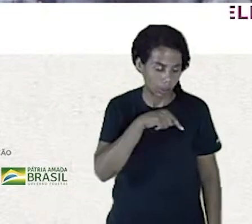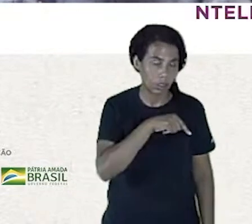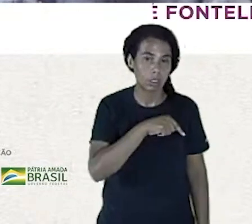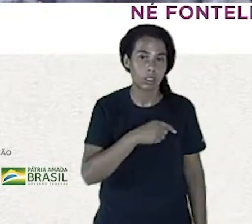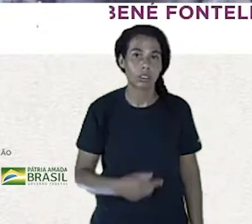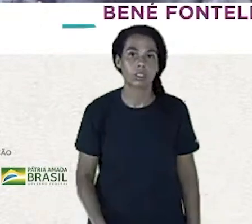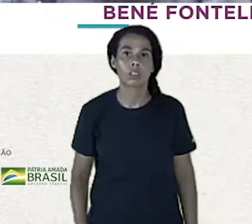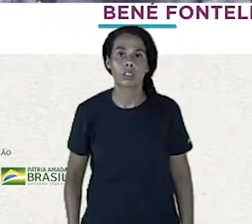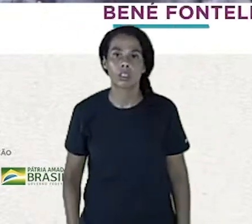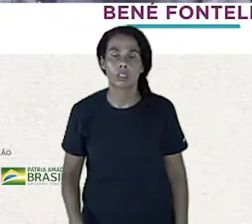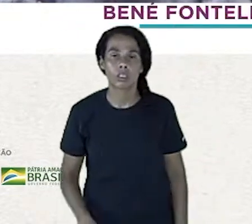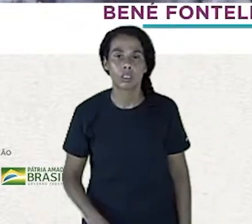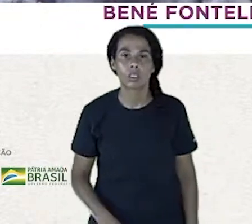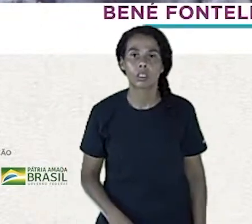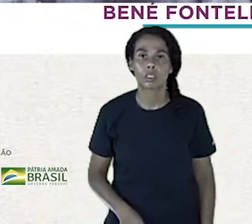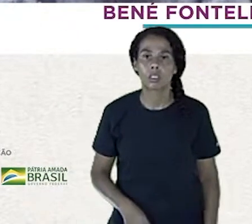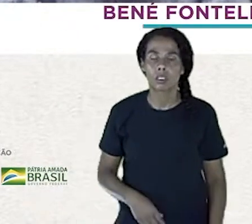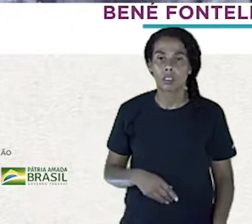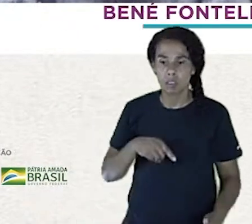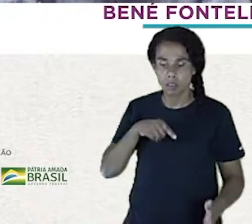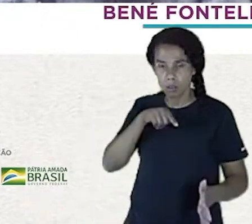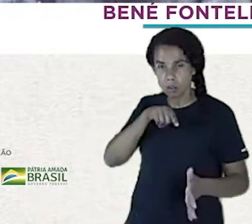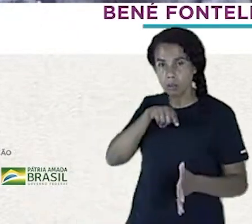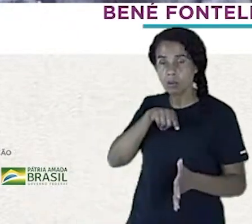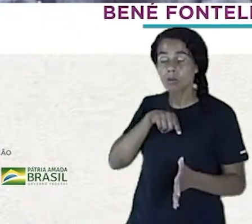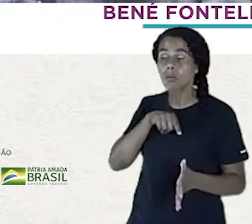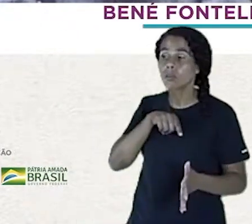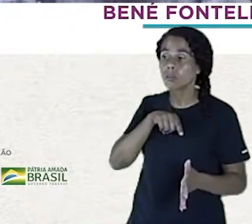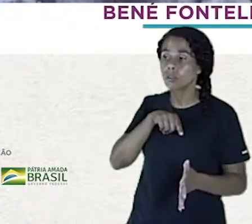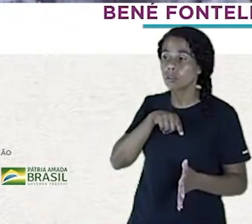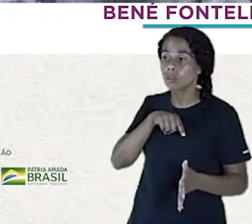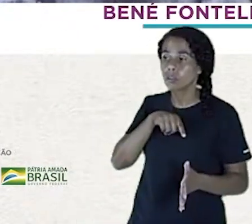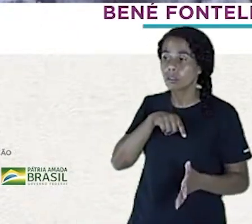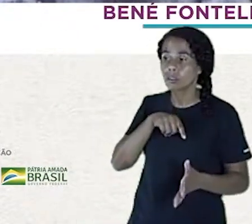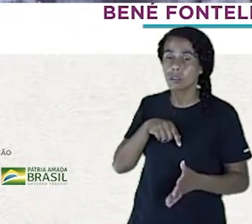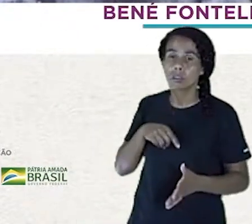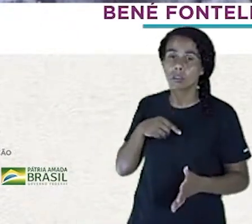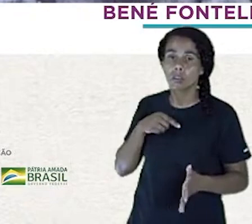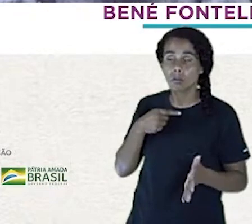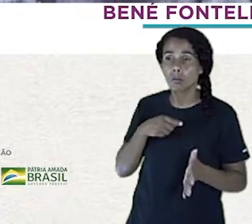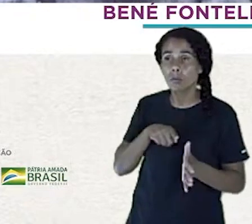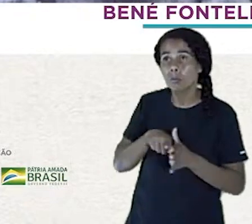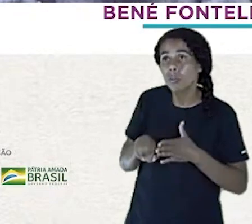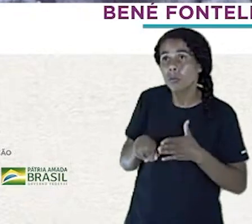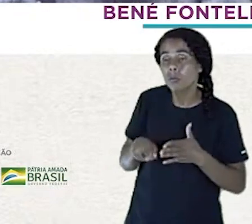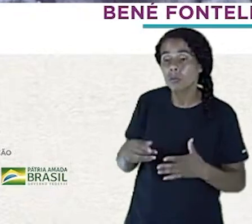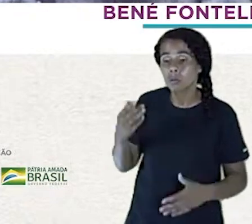que vai ser respondida pelo acaso,